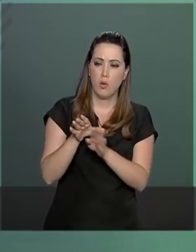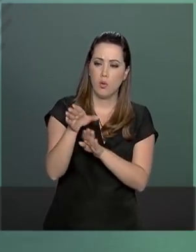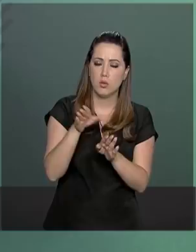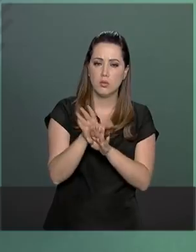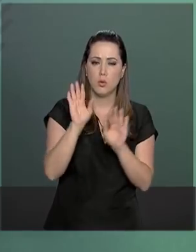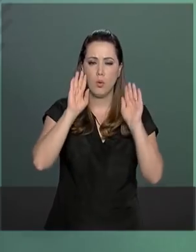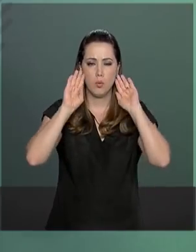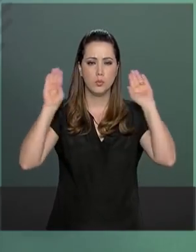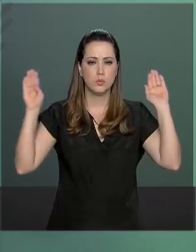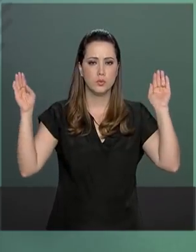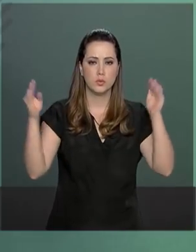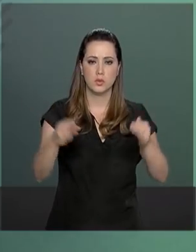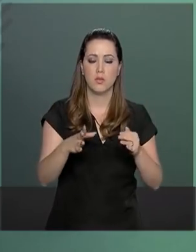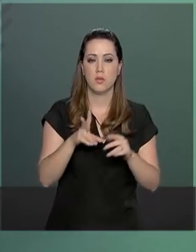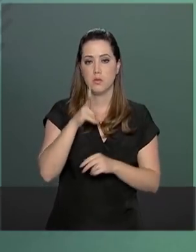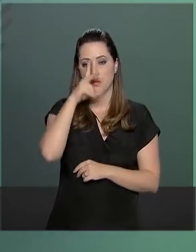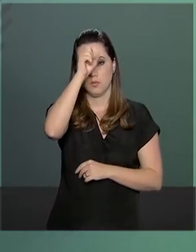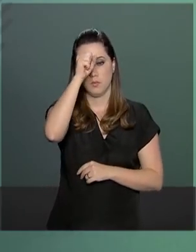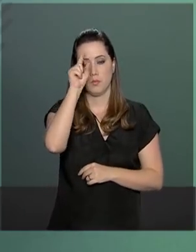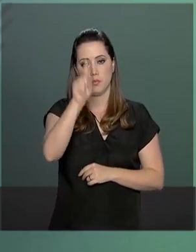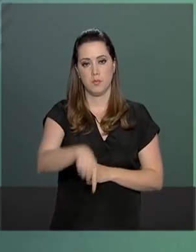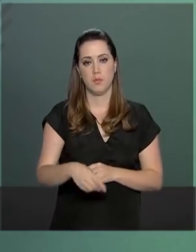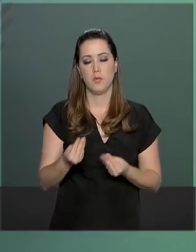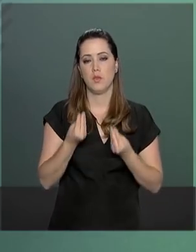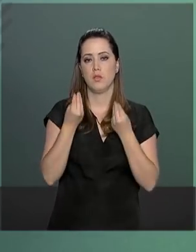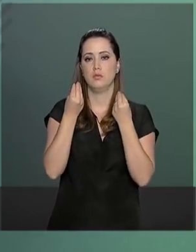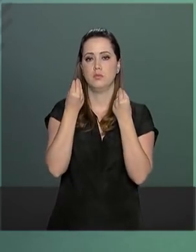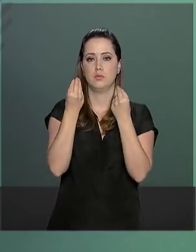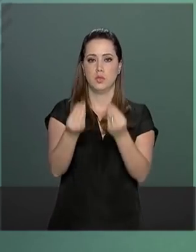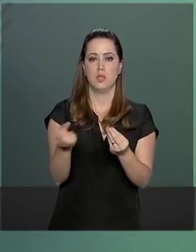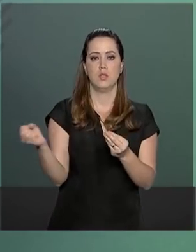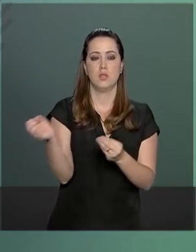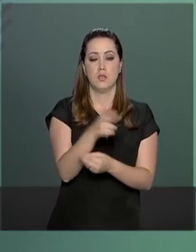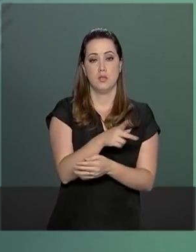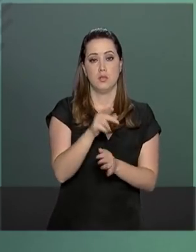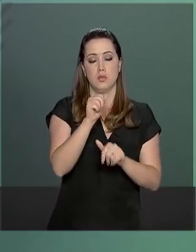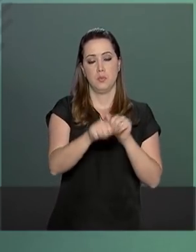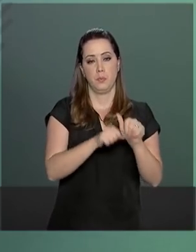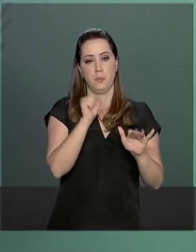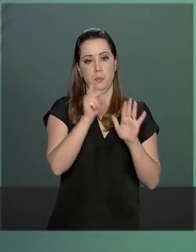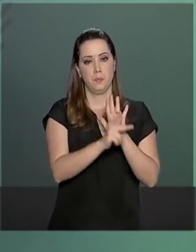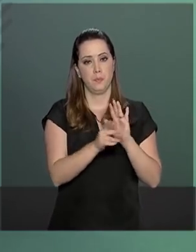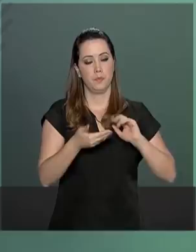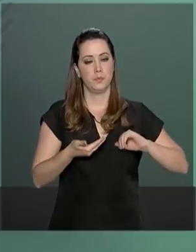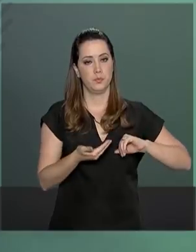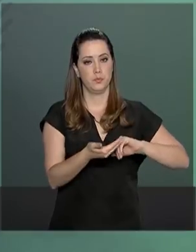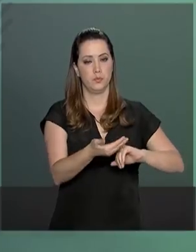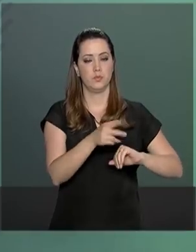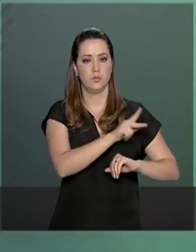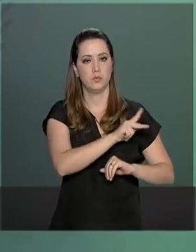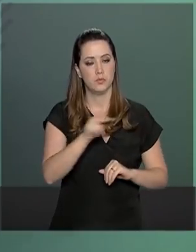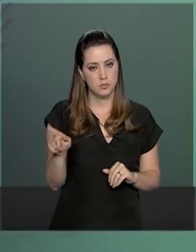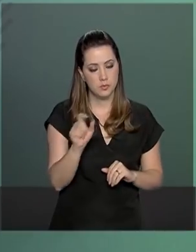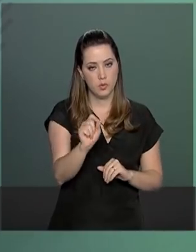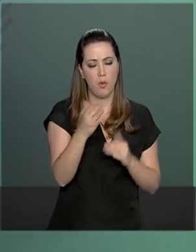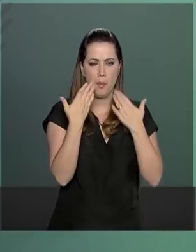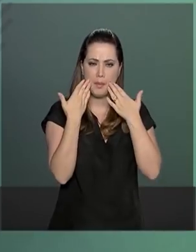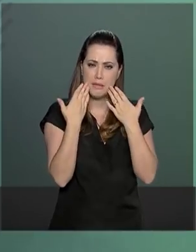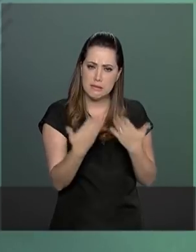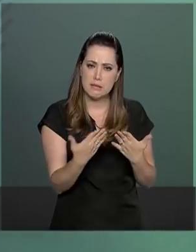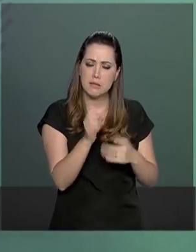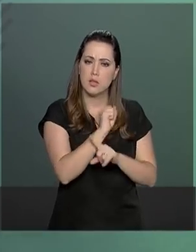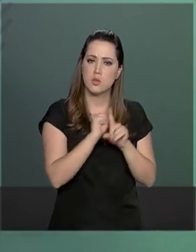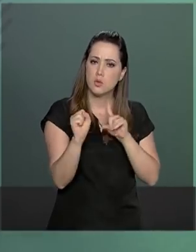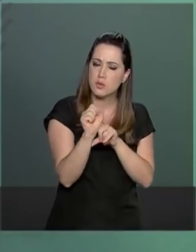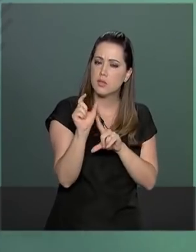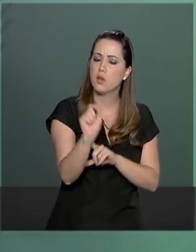direcionar e fortalecer a entrega da nova previdência o congresso então presidente vai vai apresentar à sociedade